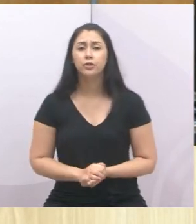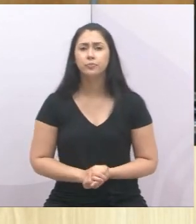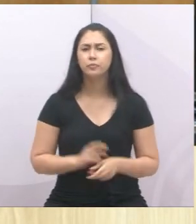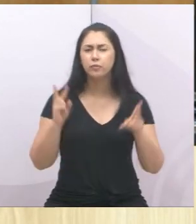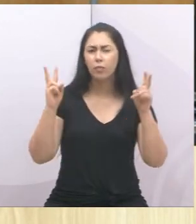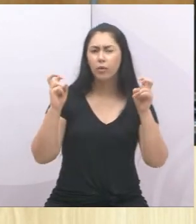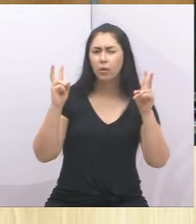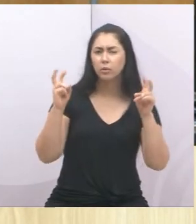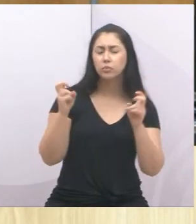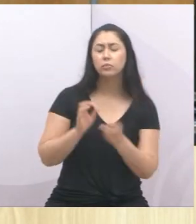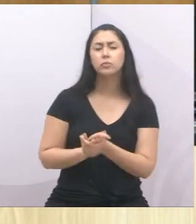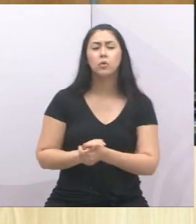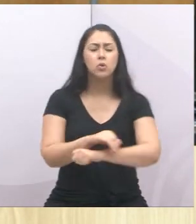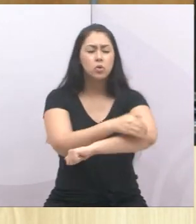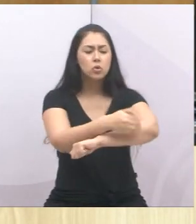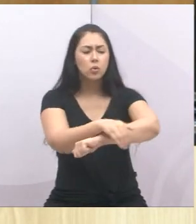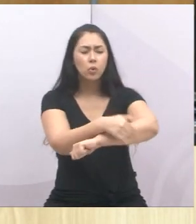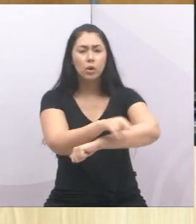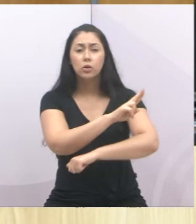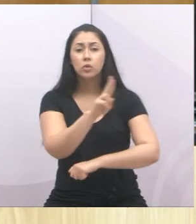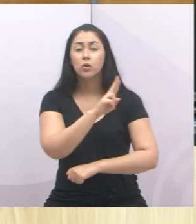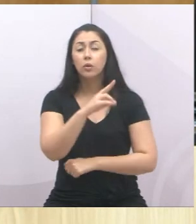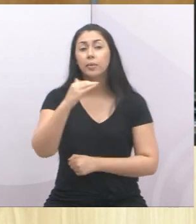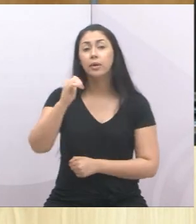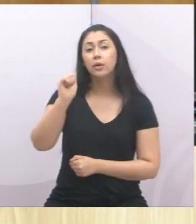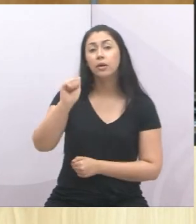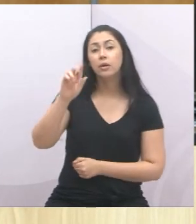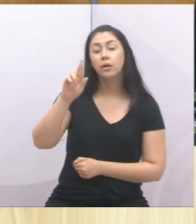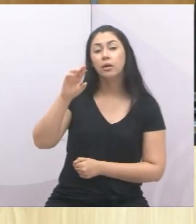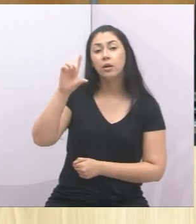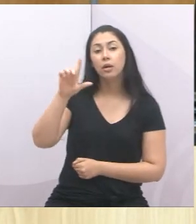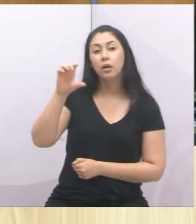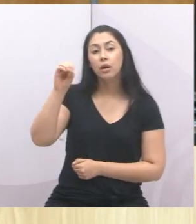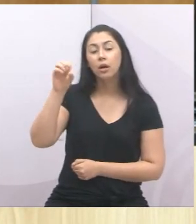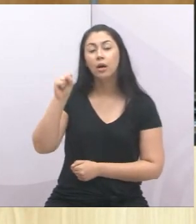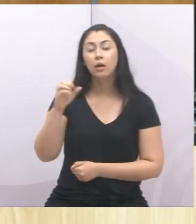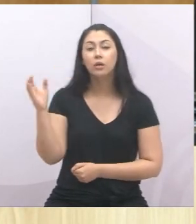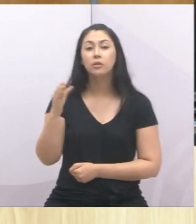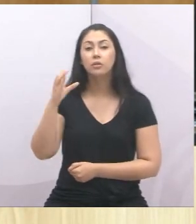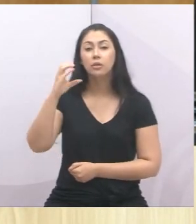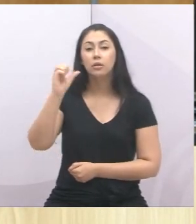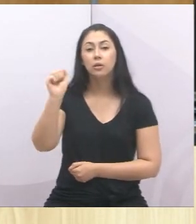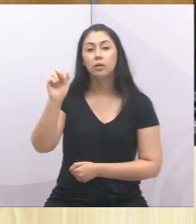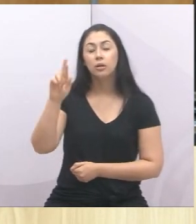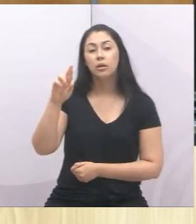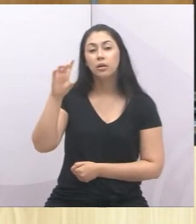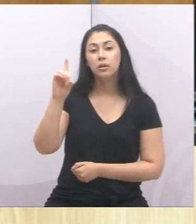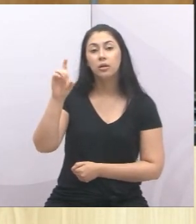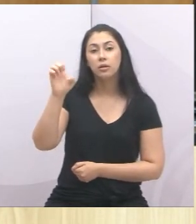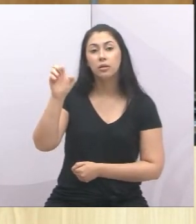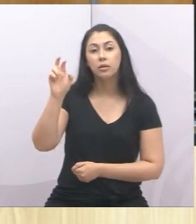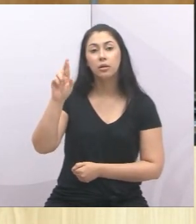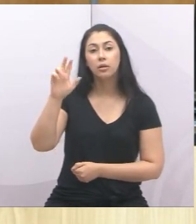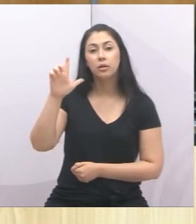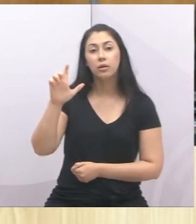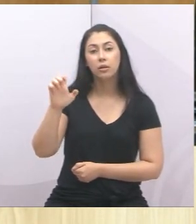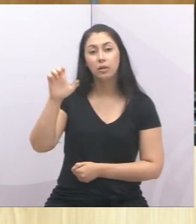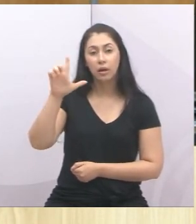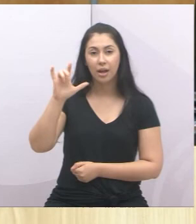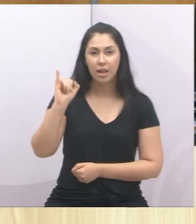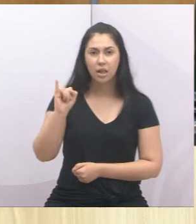rua Dr. Carlos Frederico Carderelli, autoria vereador Dr. Rodrigo Salomão, projeto aprovado